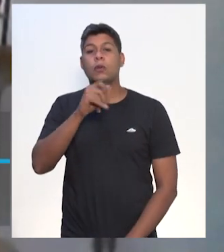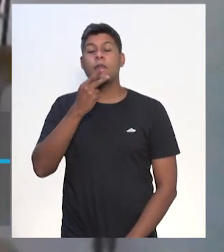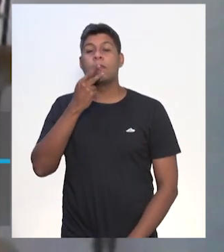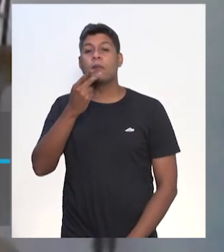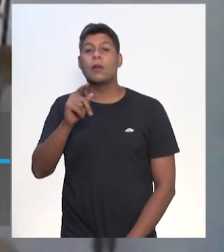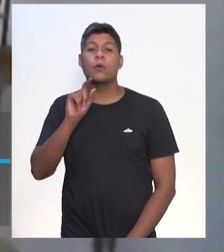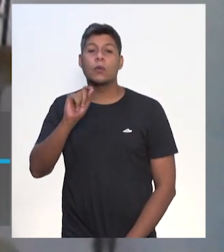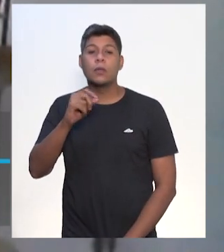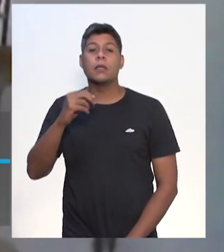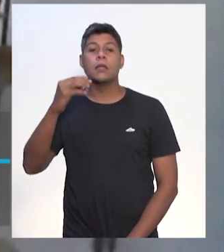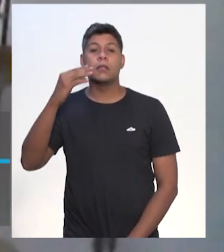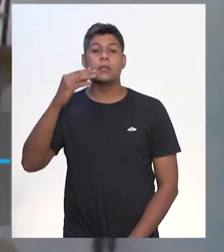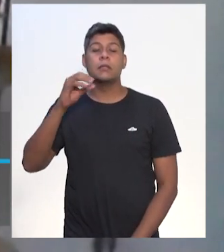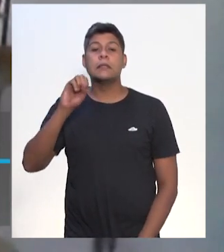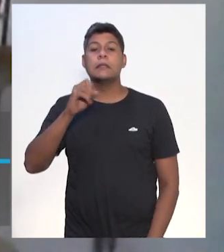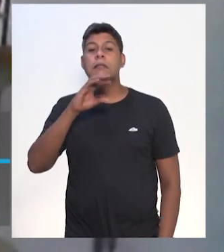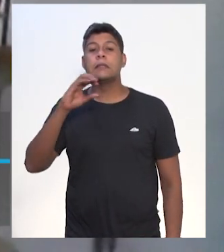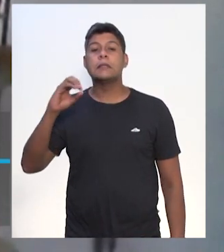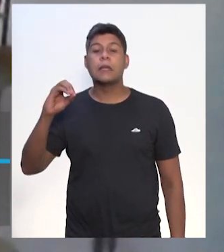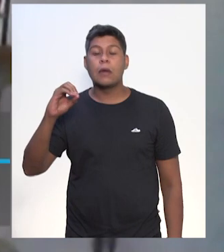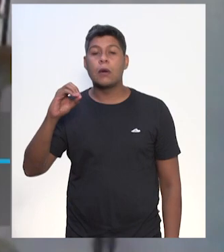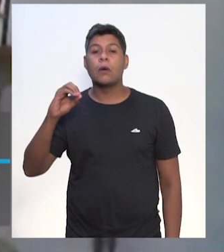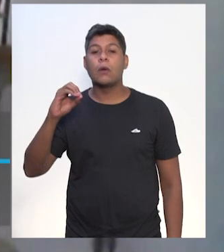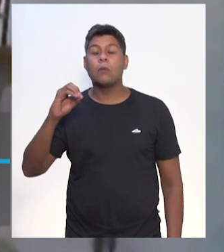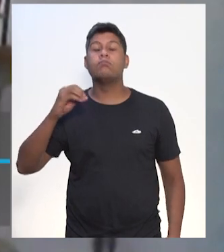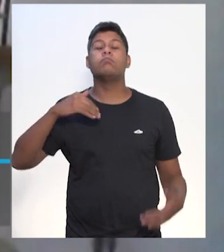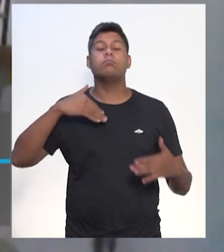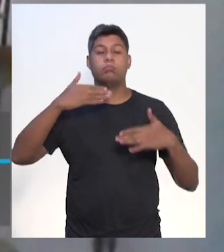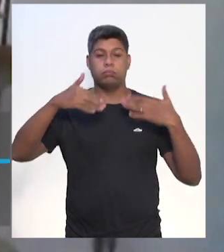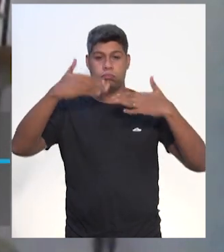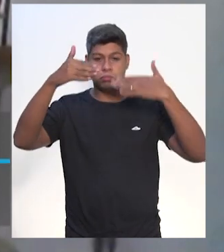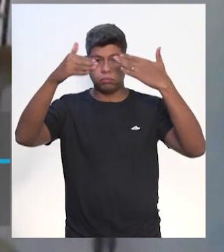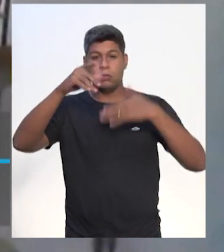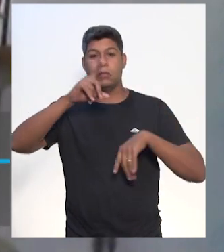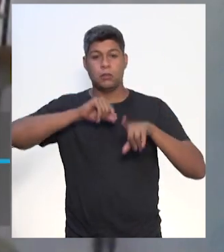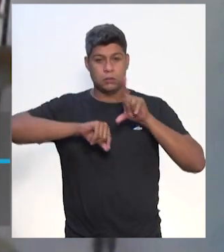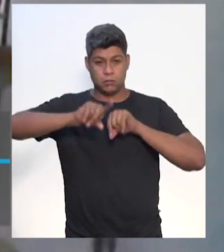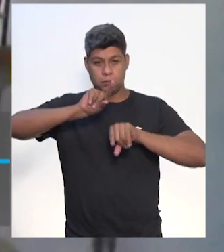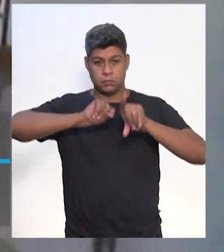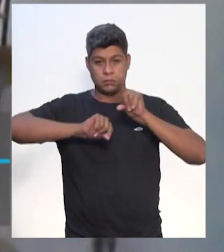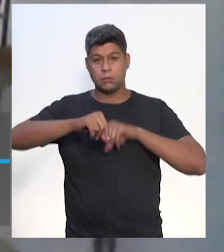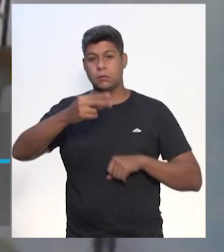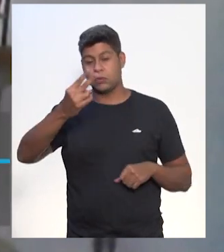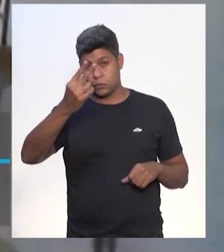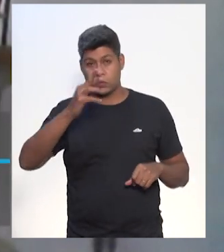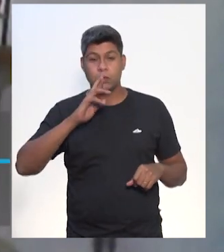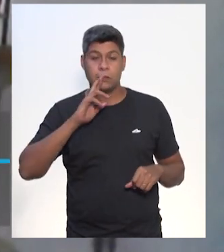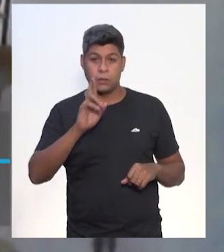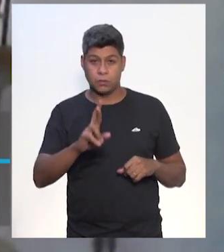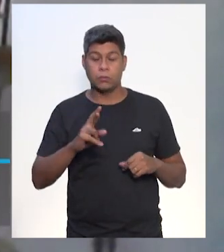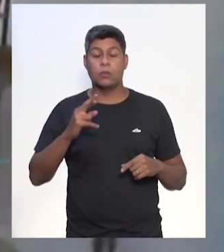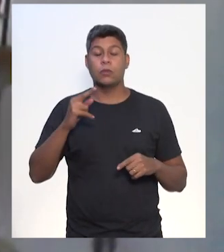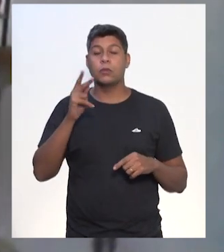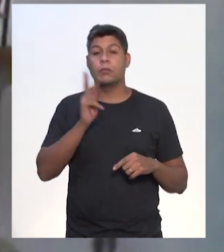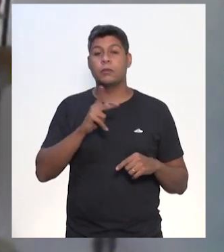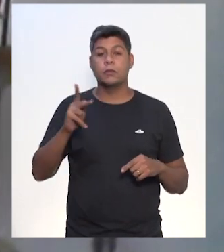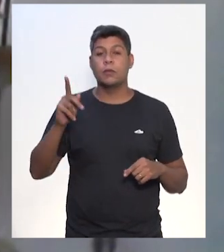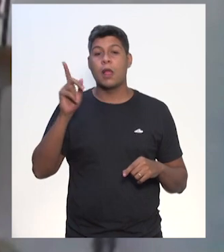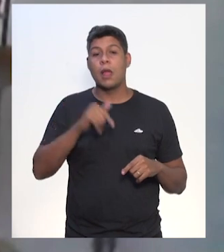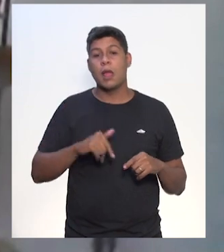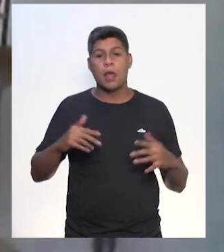as cidades são avançadas em questão de progresso. E eu selecionei 2 respostas, professor Antônio, que elas vão criar meio